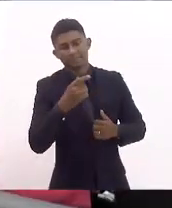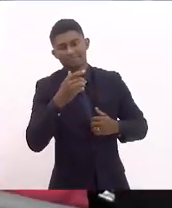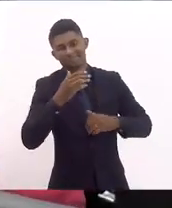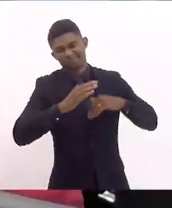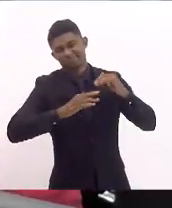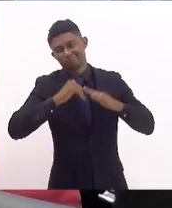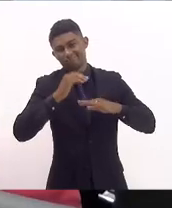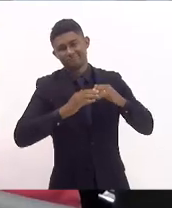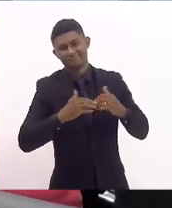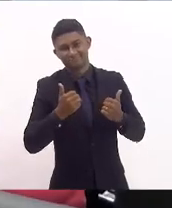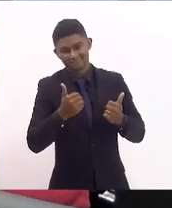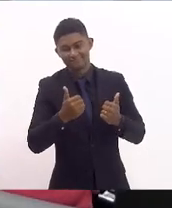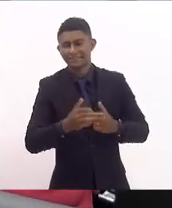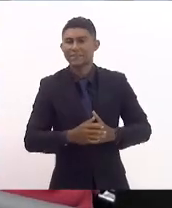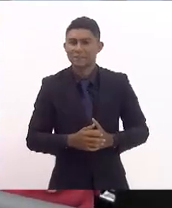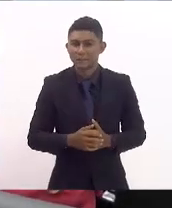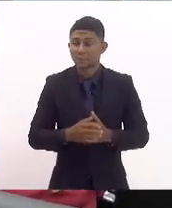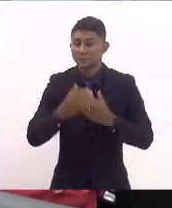obrigado